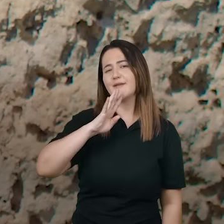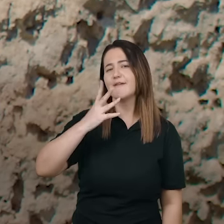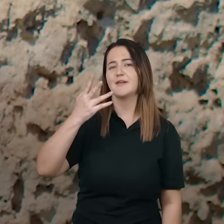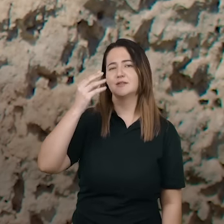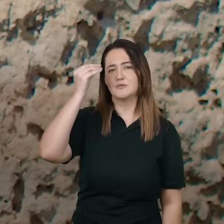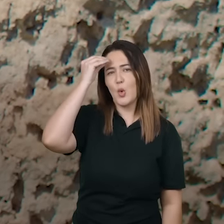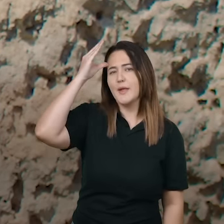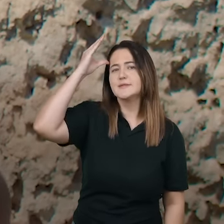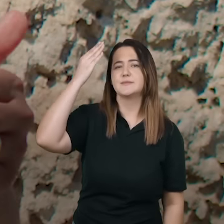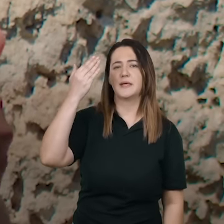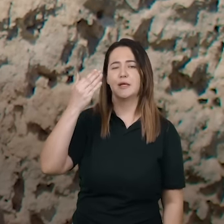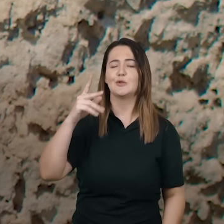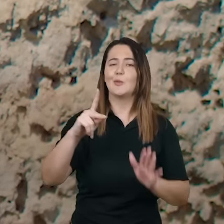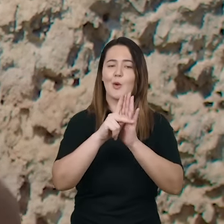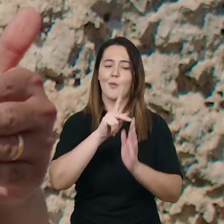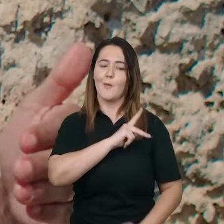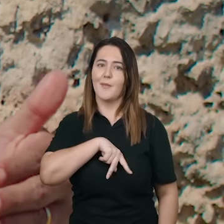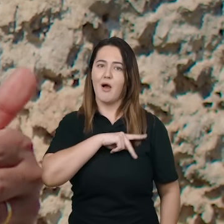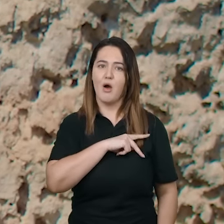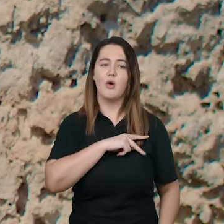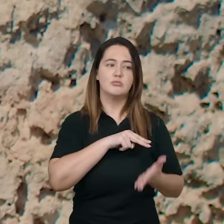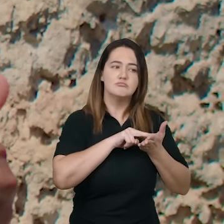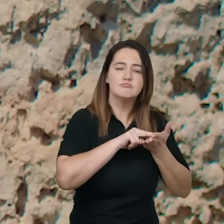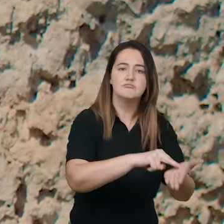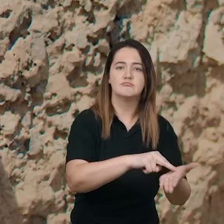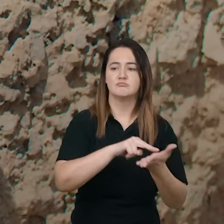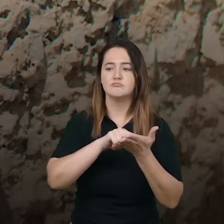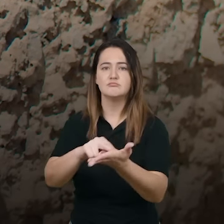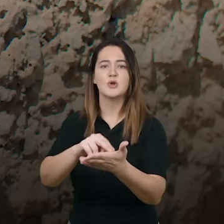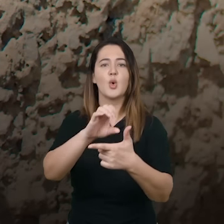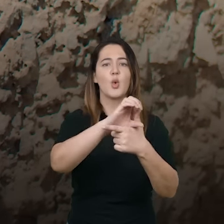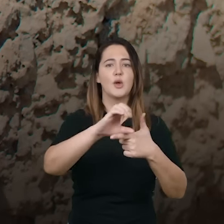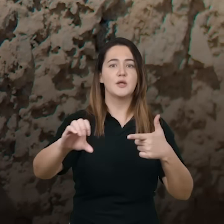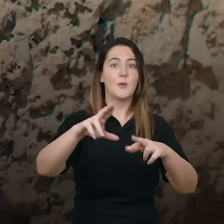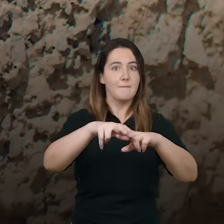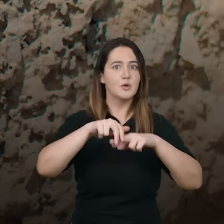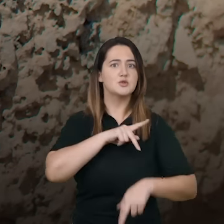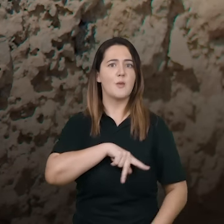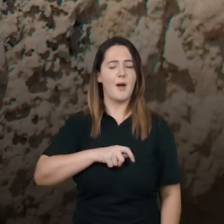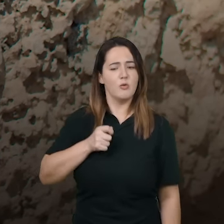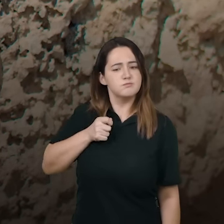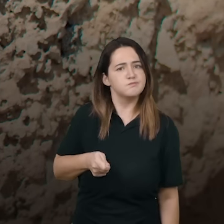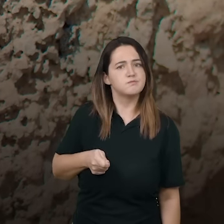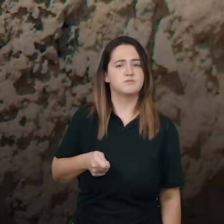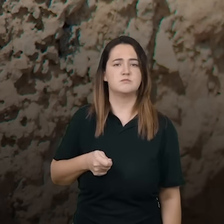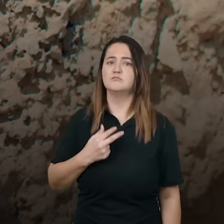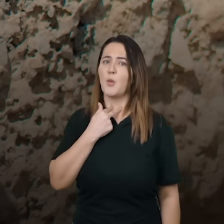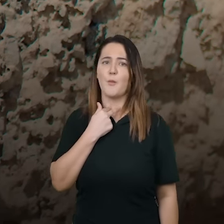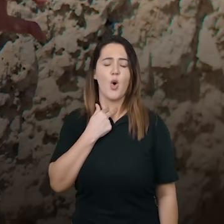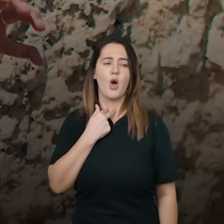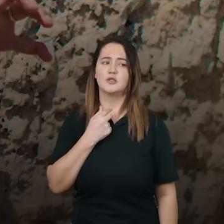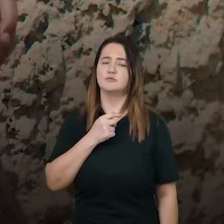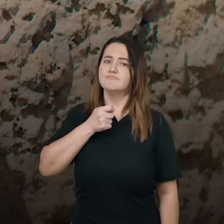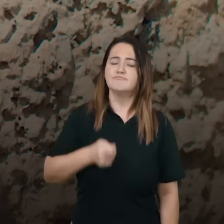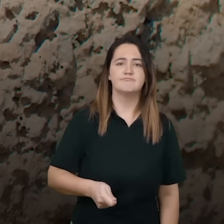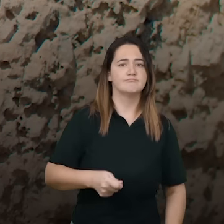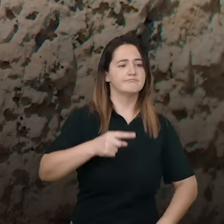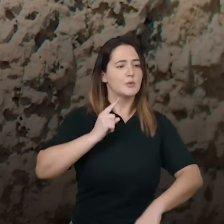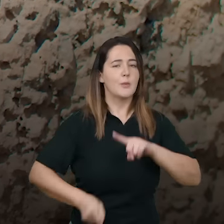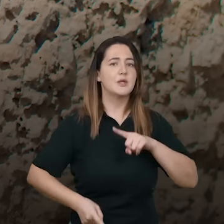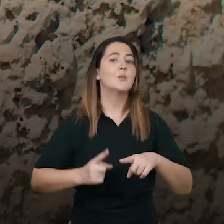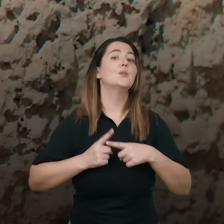carta de Paulo aos Coríntios, ou das cartas de Paulo aos Coríntios, por que Paulo foi tão firme em relação a algumas questões de moralidade e